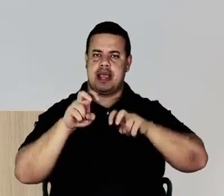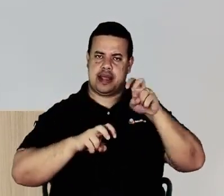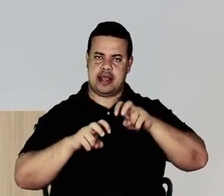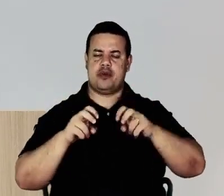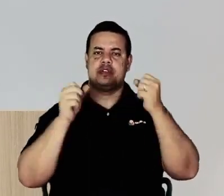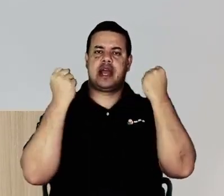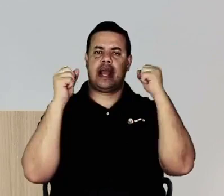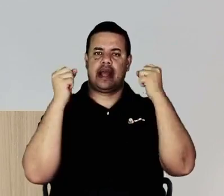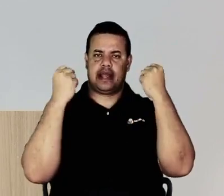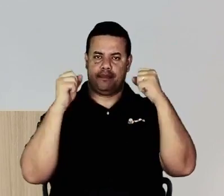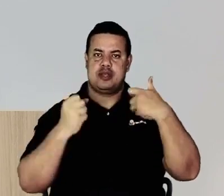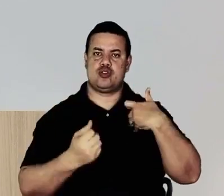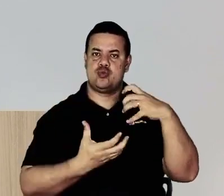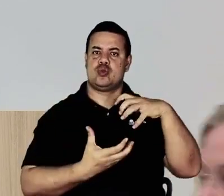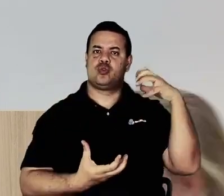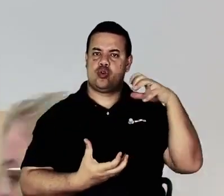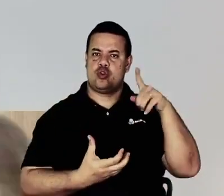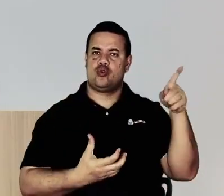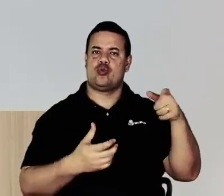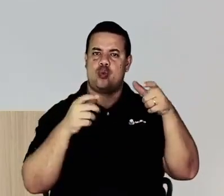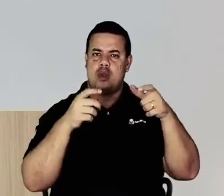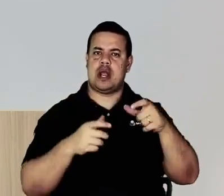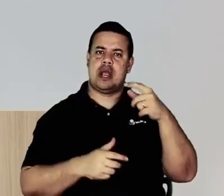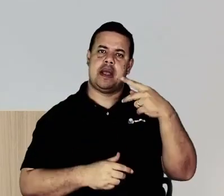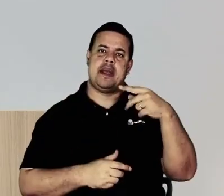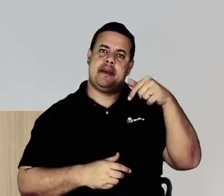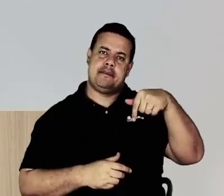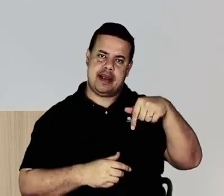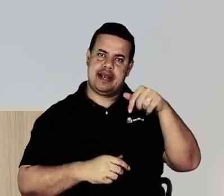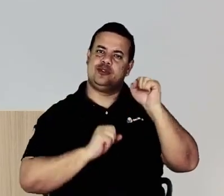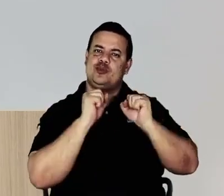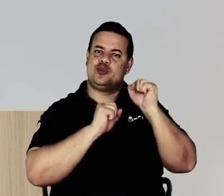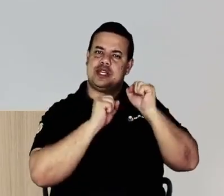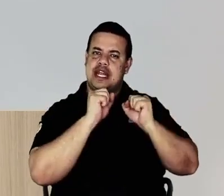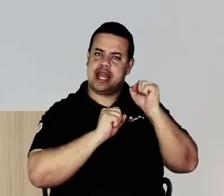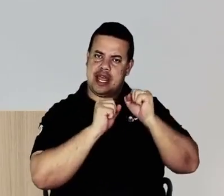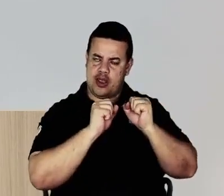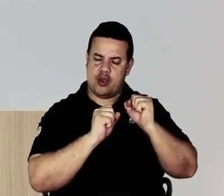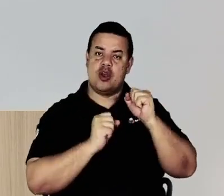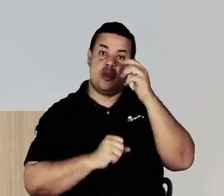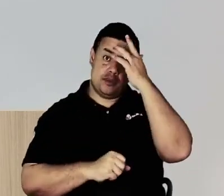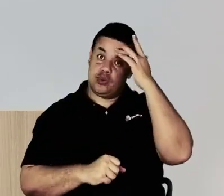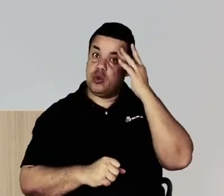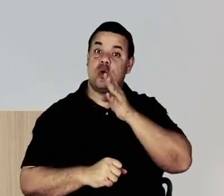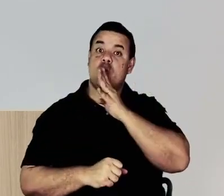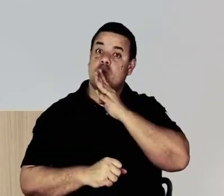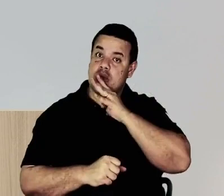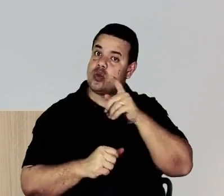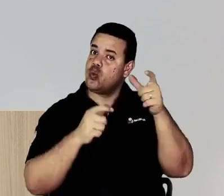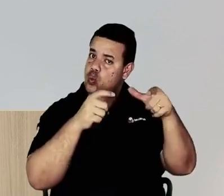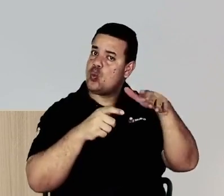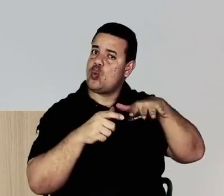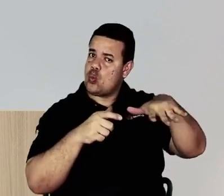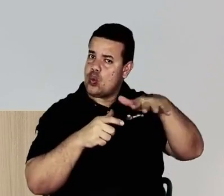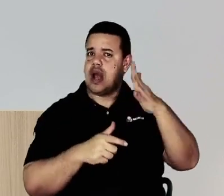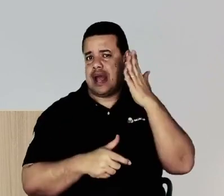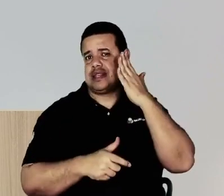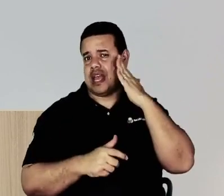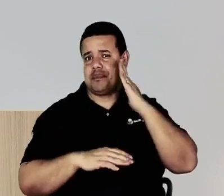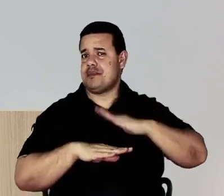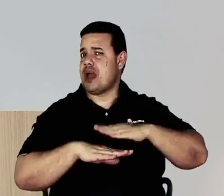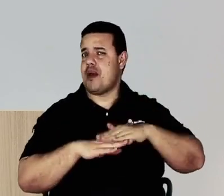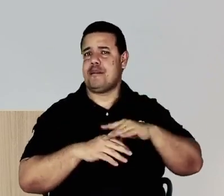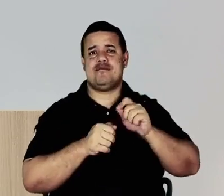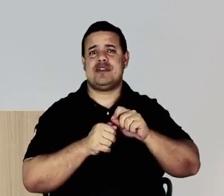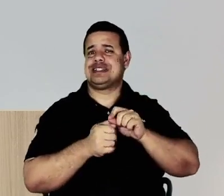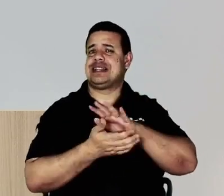Parque Industrial. Para quem conhece o Parque Industrial, sabe que lá não tem nada para se fazer para as famílias moradoras. Então, eu